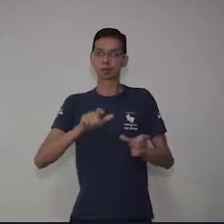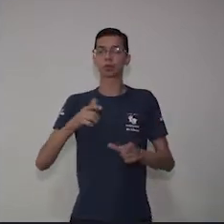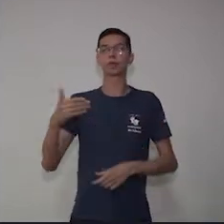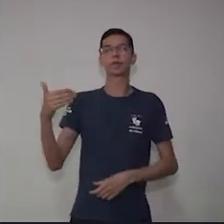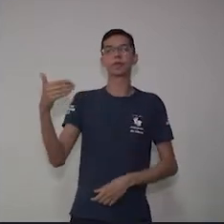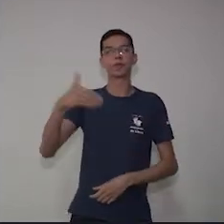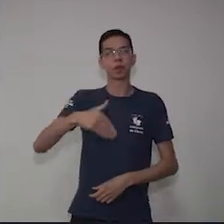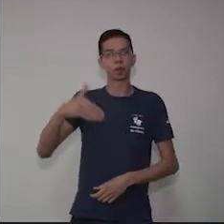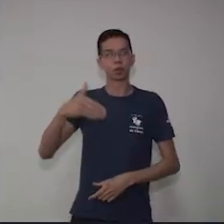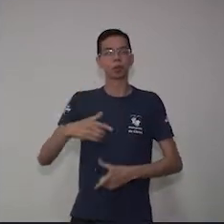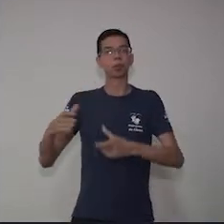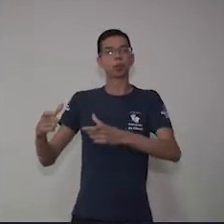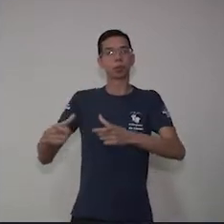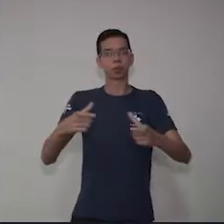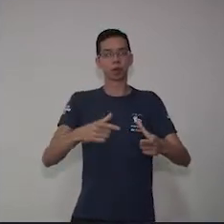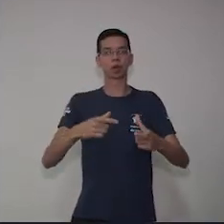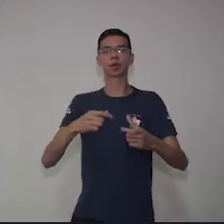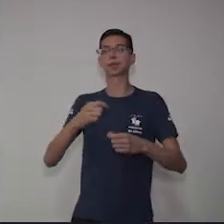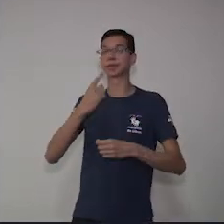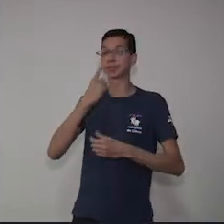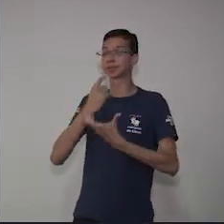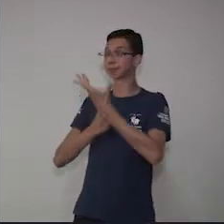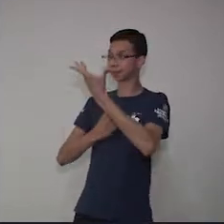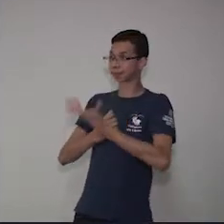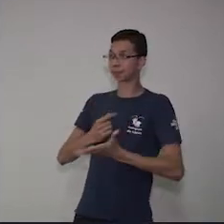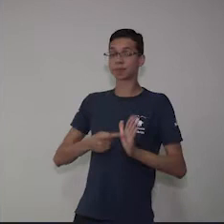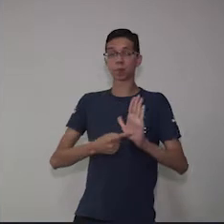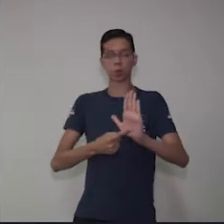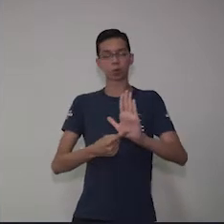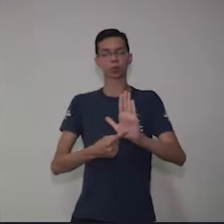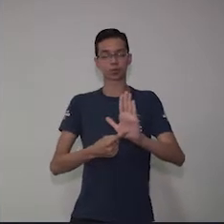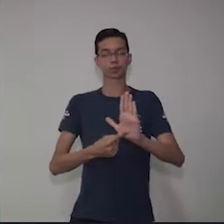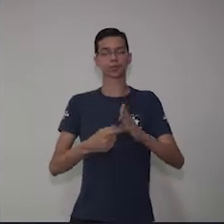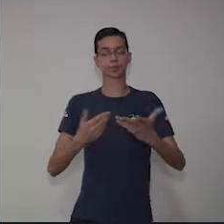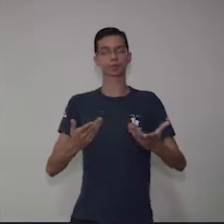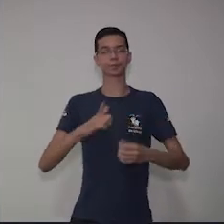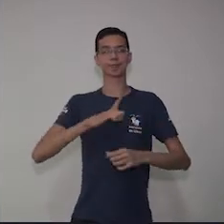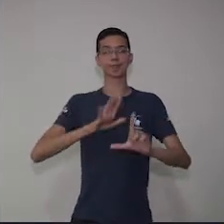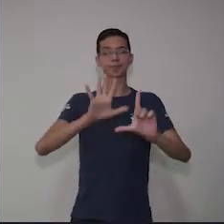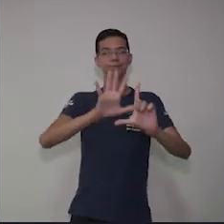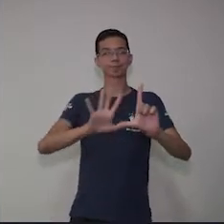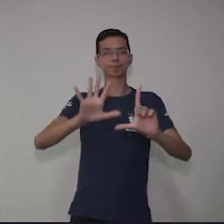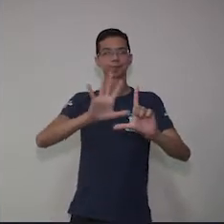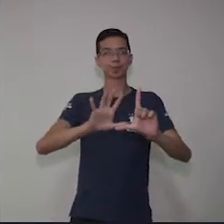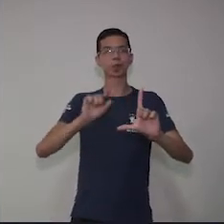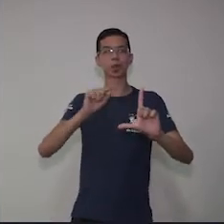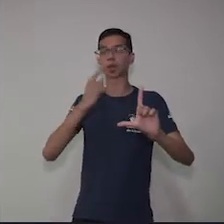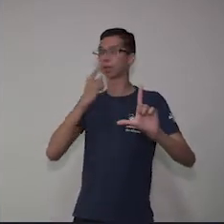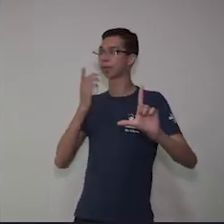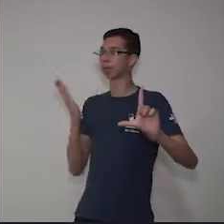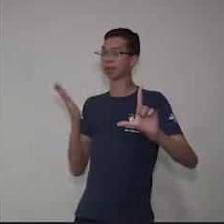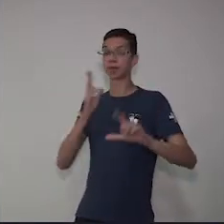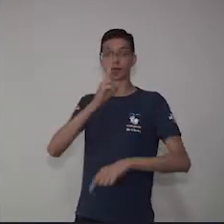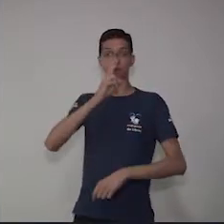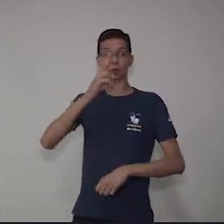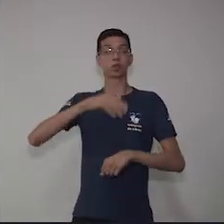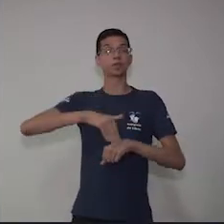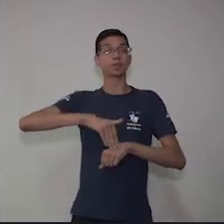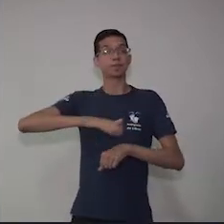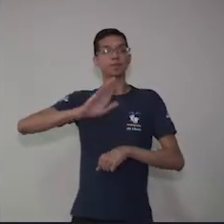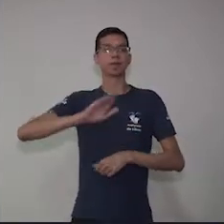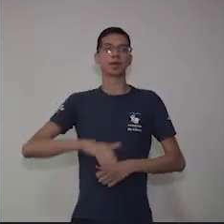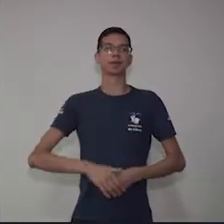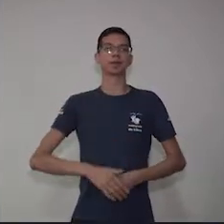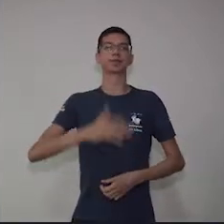desses locais, mostra na figura ao lado que exatamente a prevalência ela é maior entre as